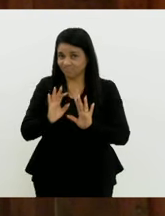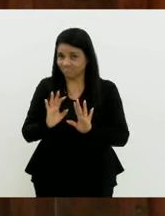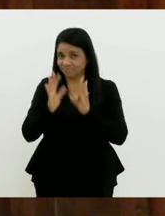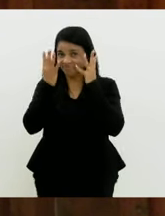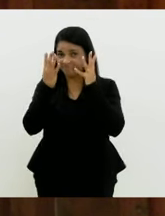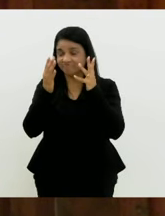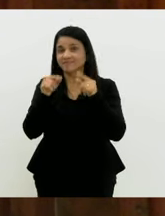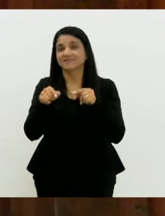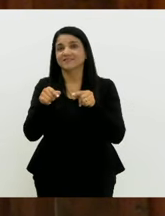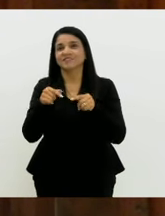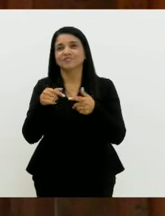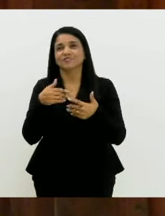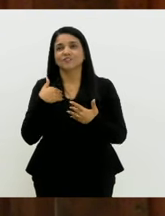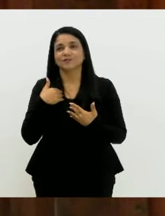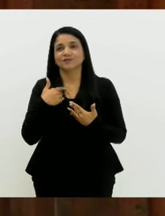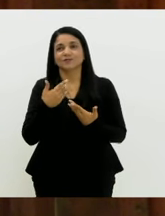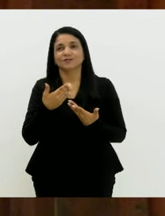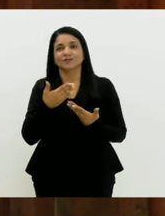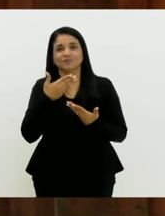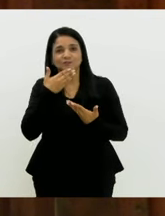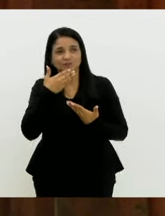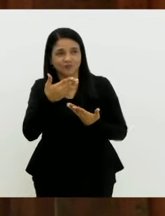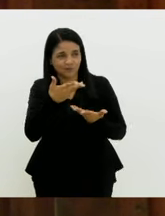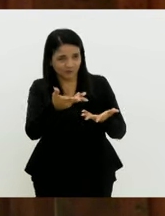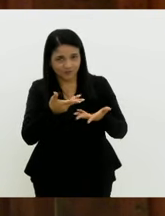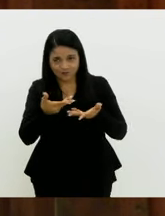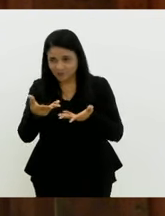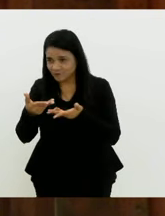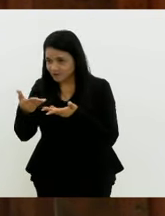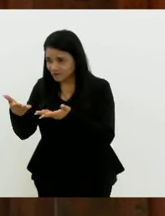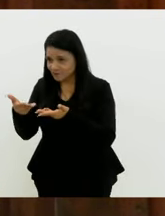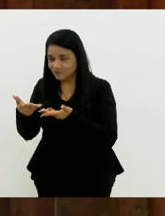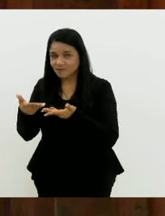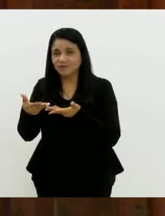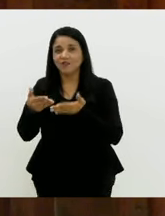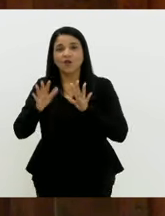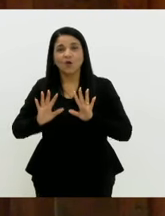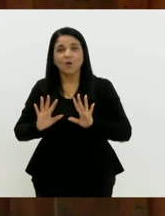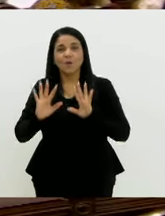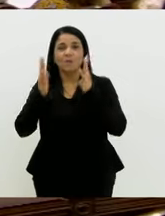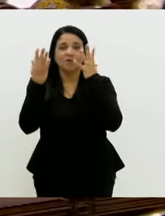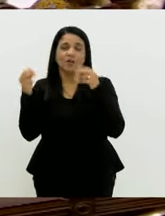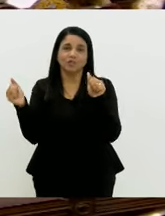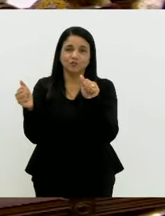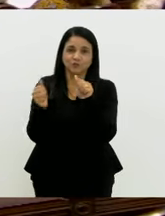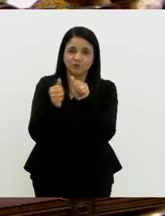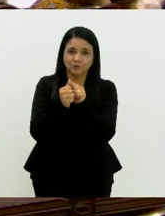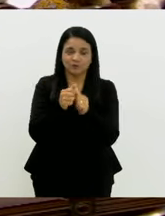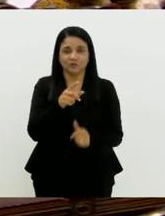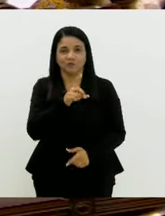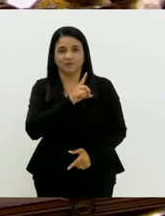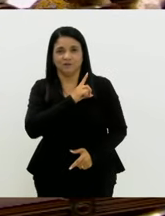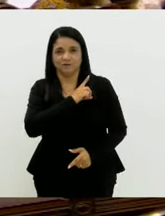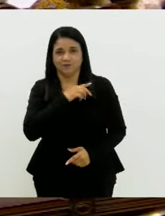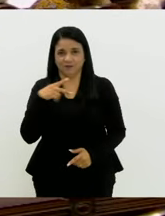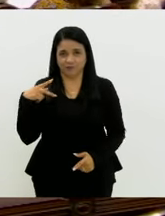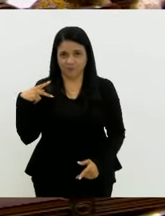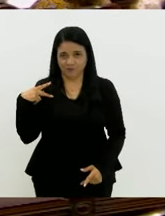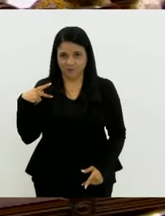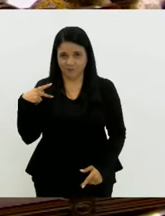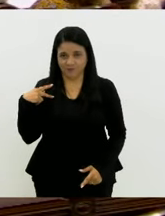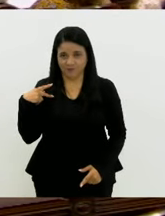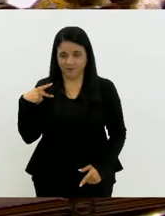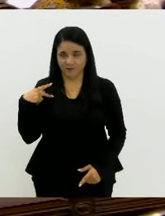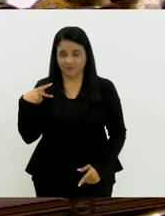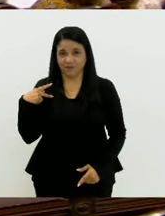Congraço todos os presentes a comemorar junto com a Defensoria. A fala